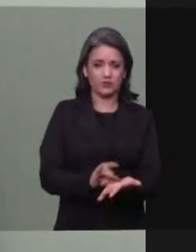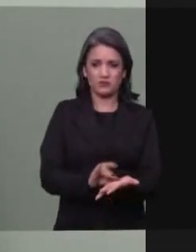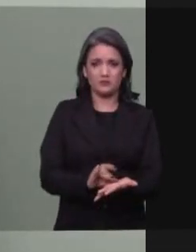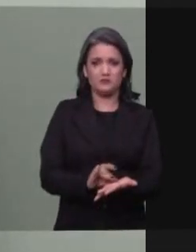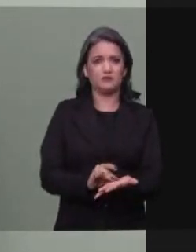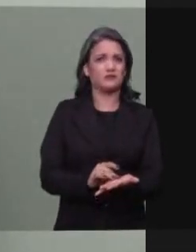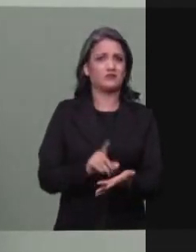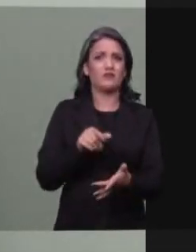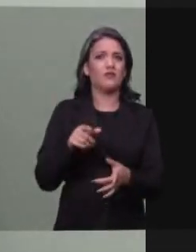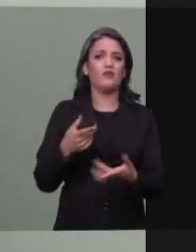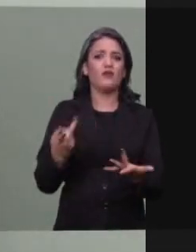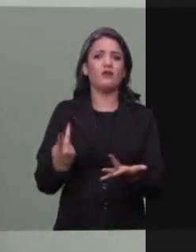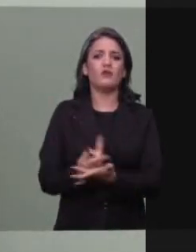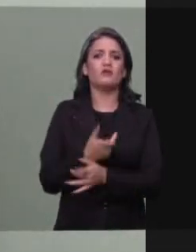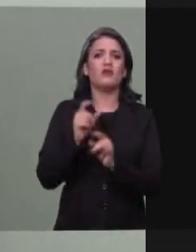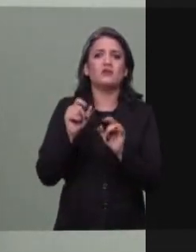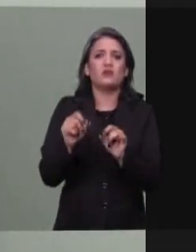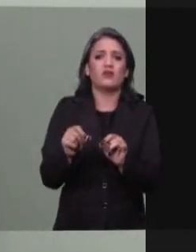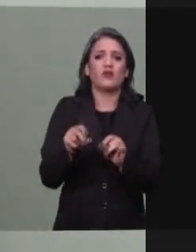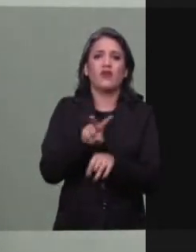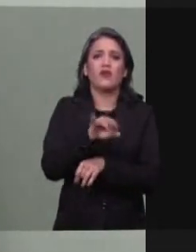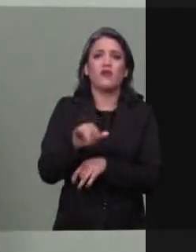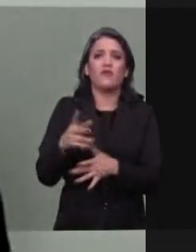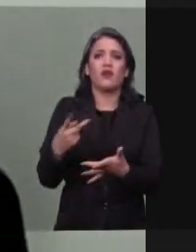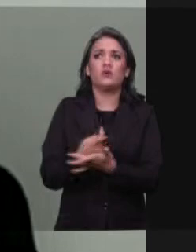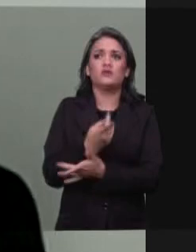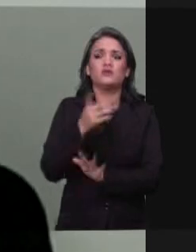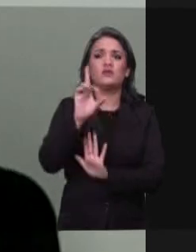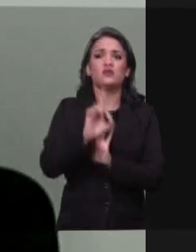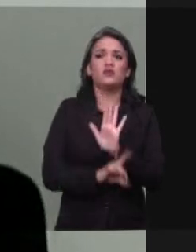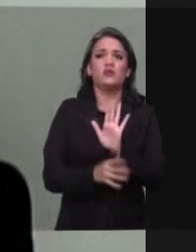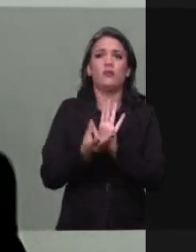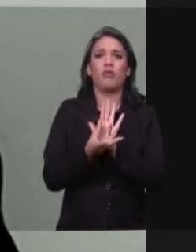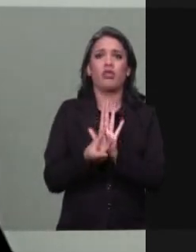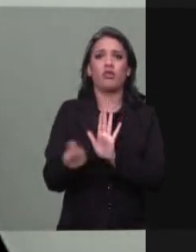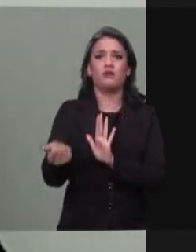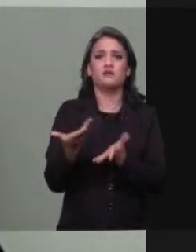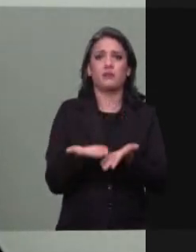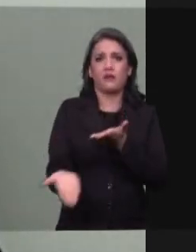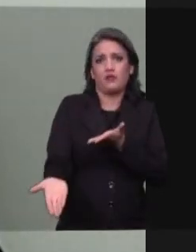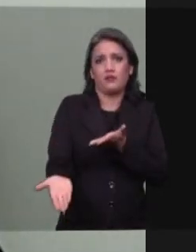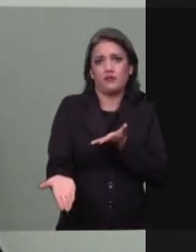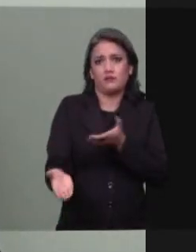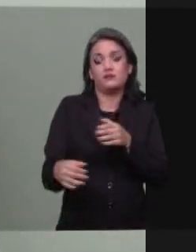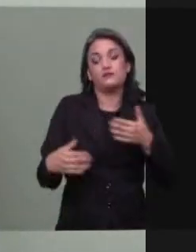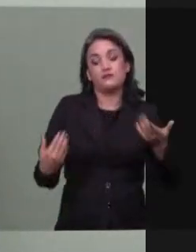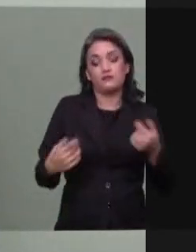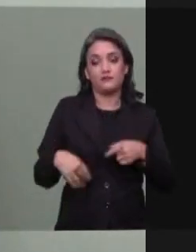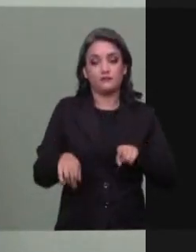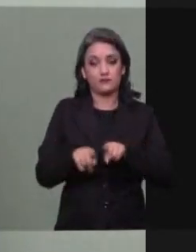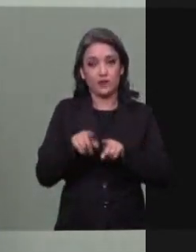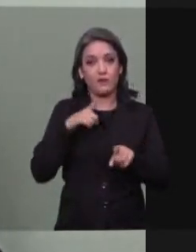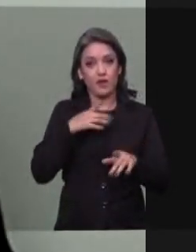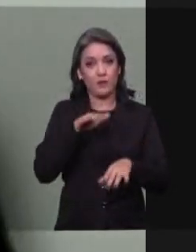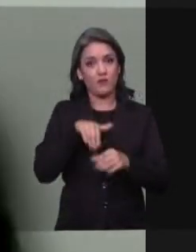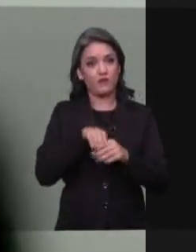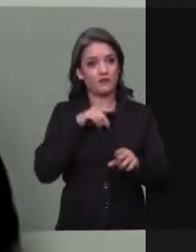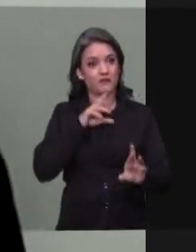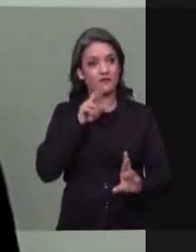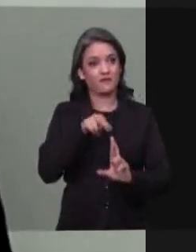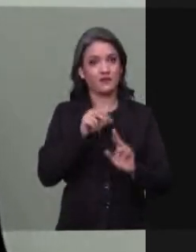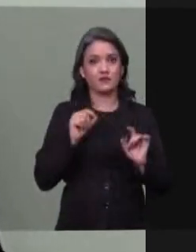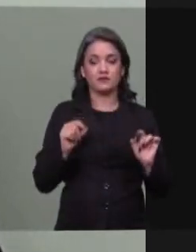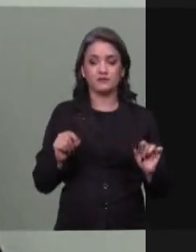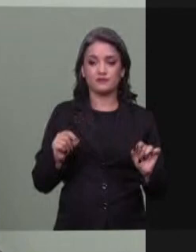é esvaziar, a partir do seu exaurimento, esses direitos. Mais do que isso, eu faço referência em meu voto,